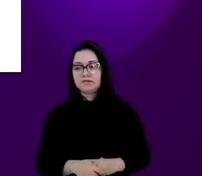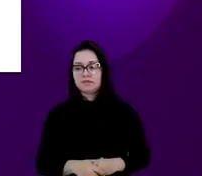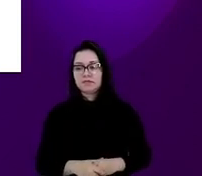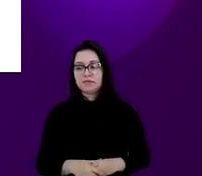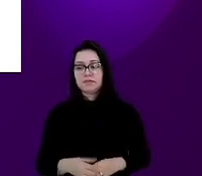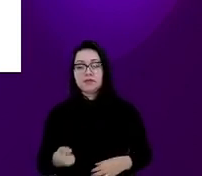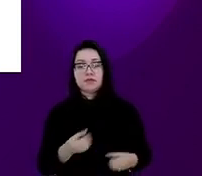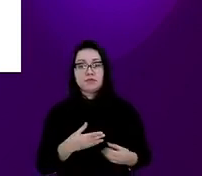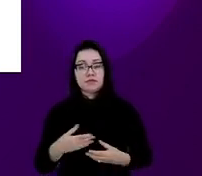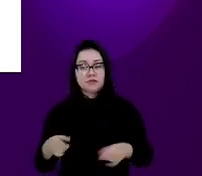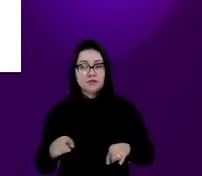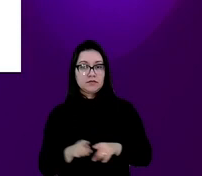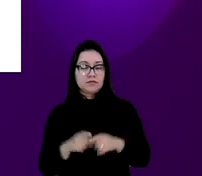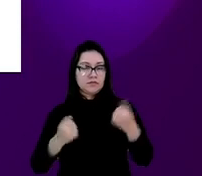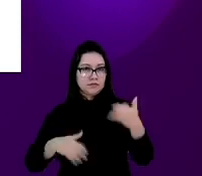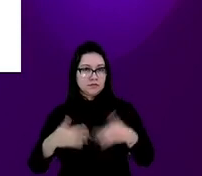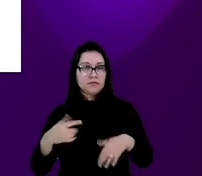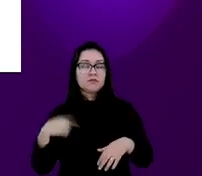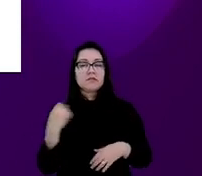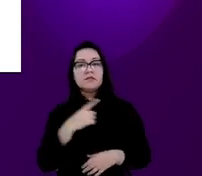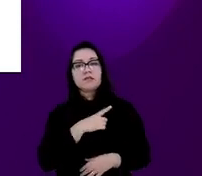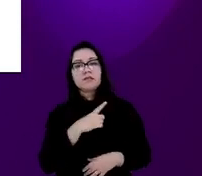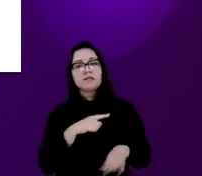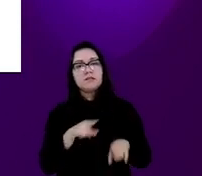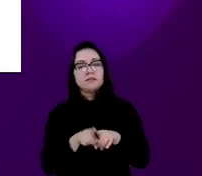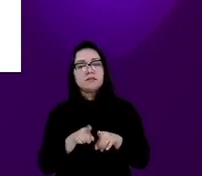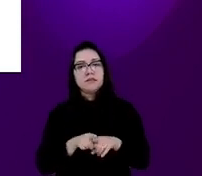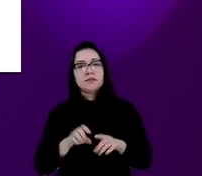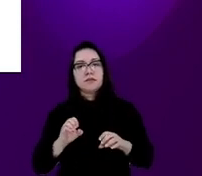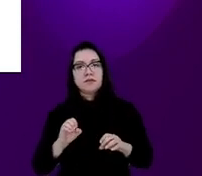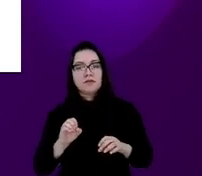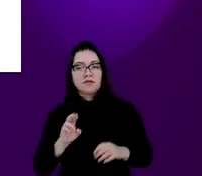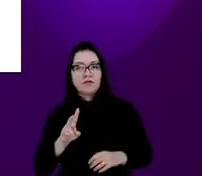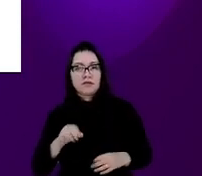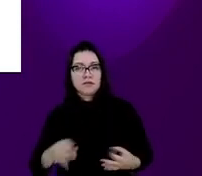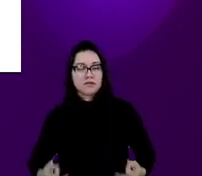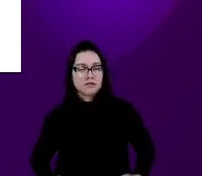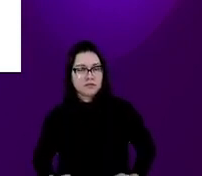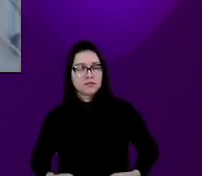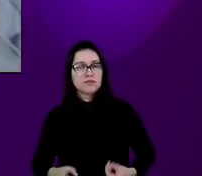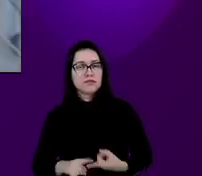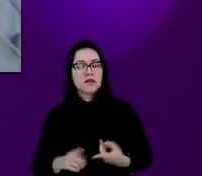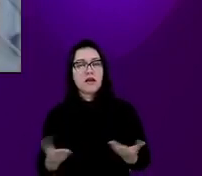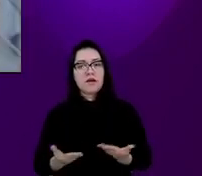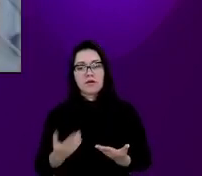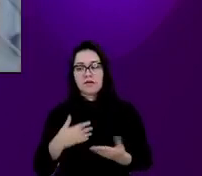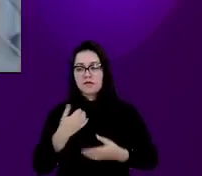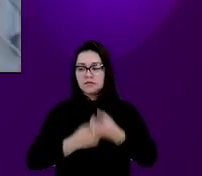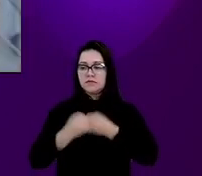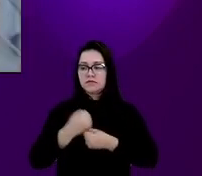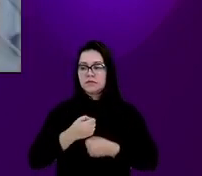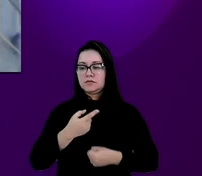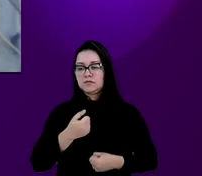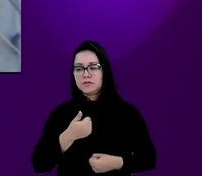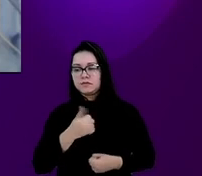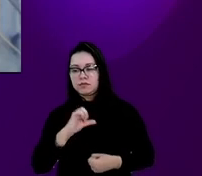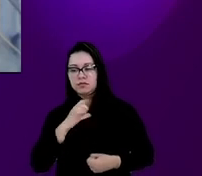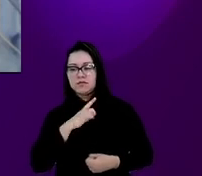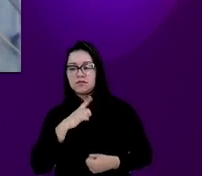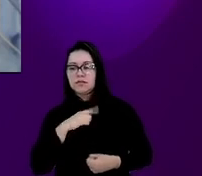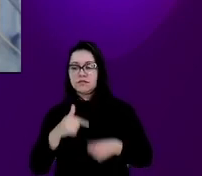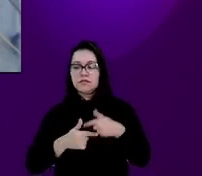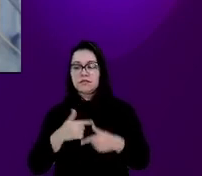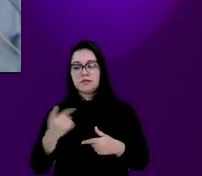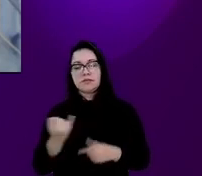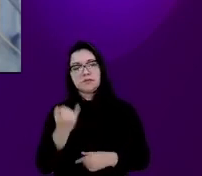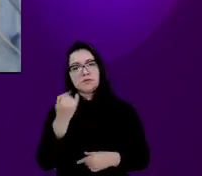novidades e o que a gente tem em tumor de ovário, a hipertermoquimioterapia, agora em 2018, 2019, saiu um trabalho bastante importante. Então,